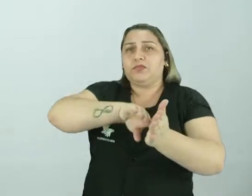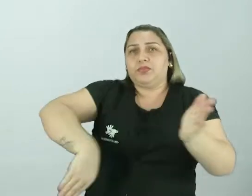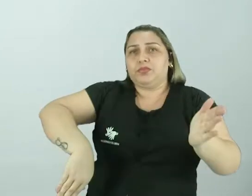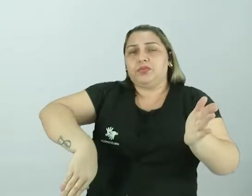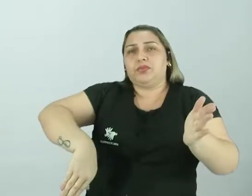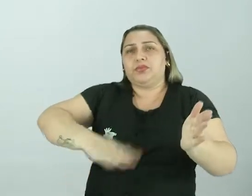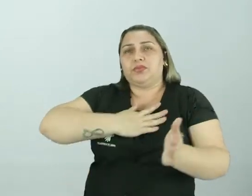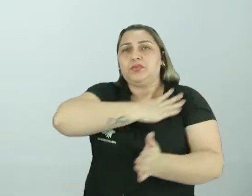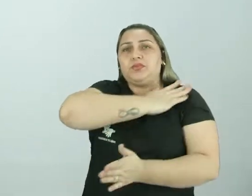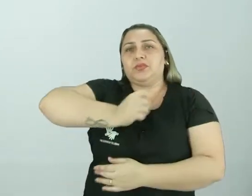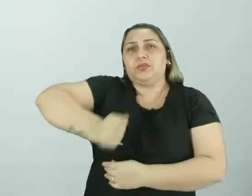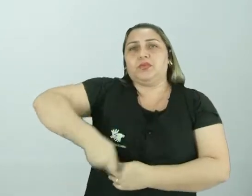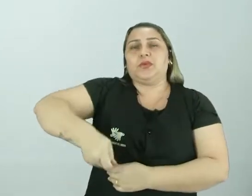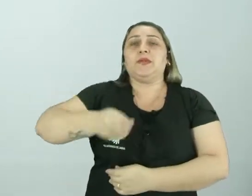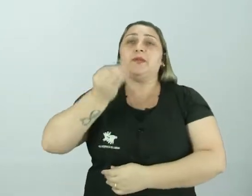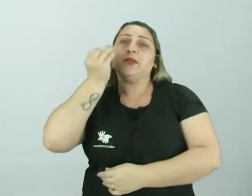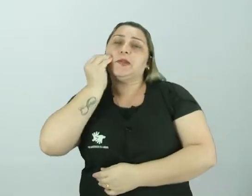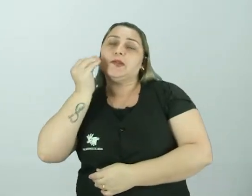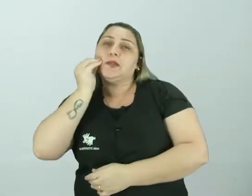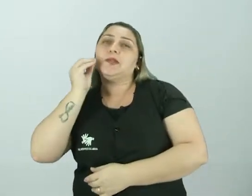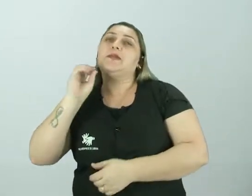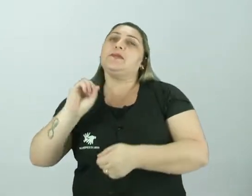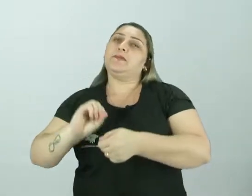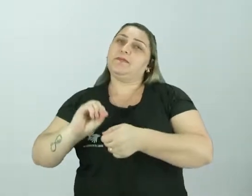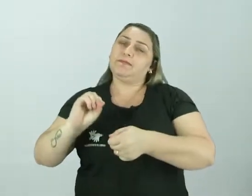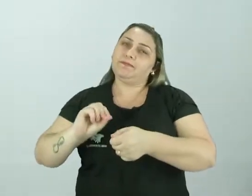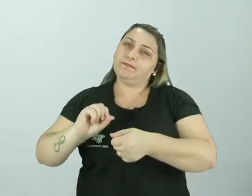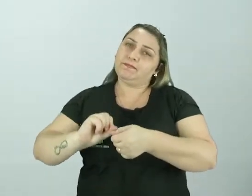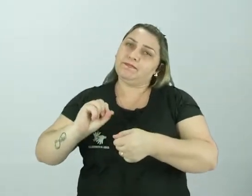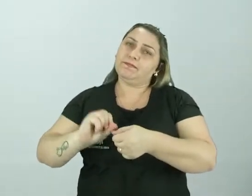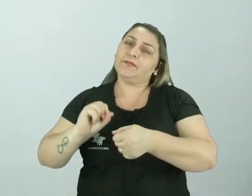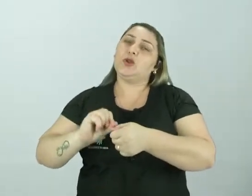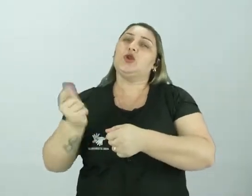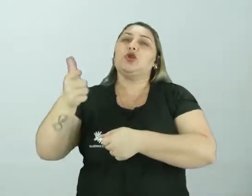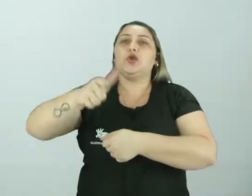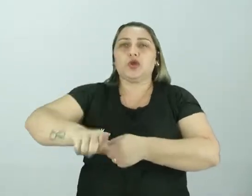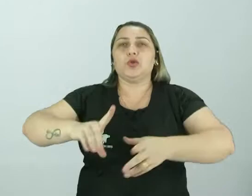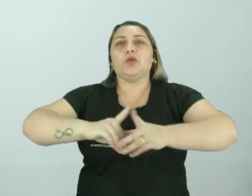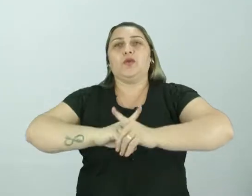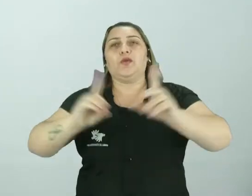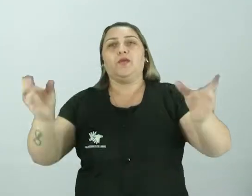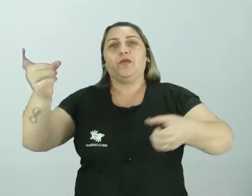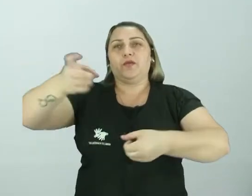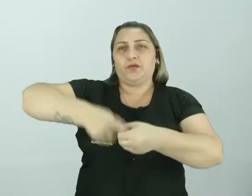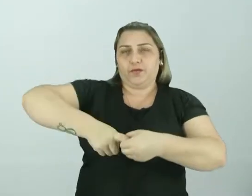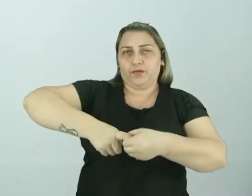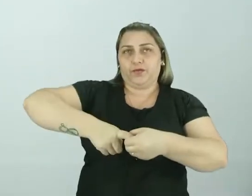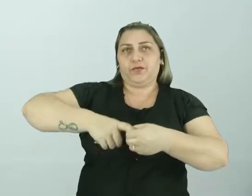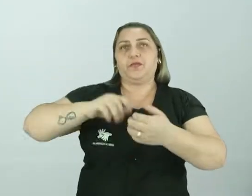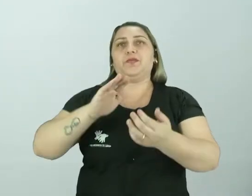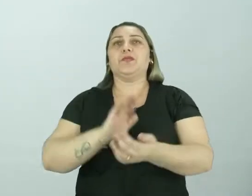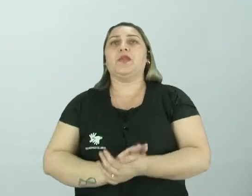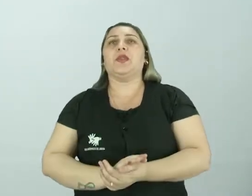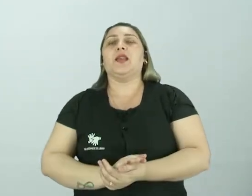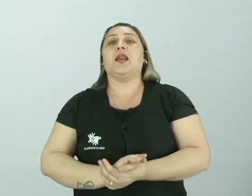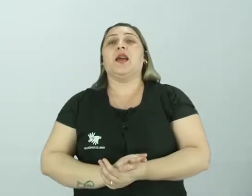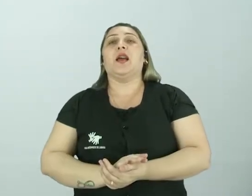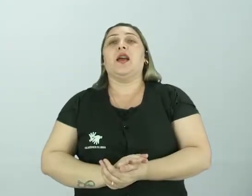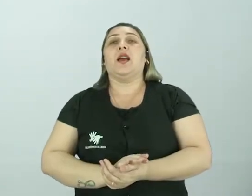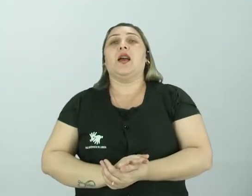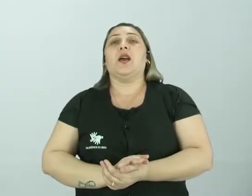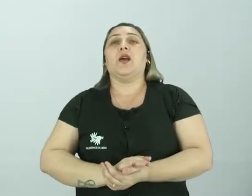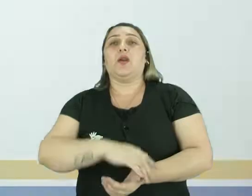certo? E tentar fazer com que a democracia passe a novamente ser exercida. Inclusive, durante o governo